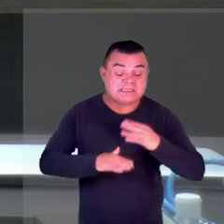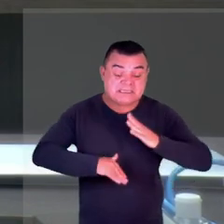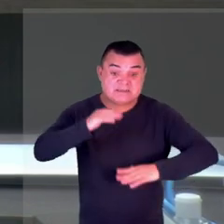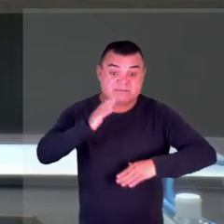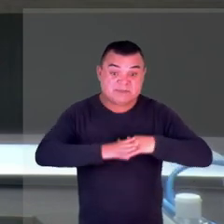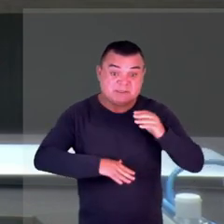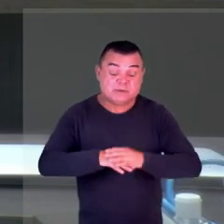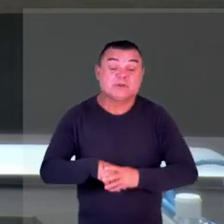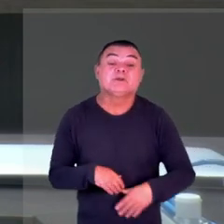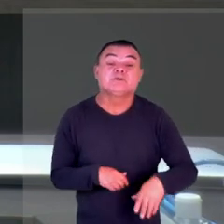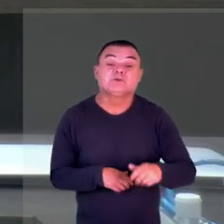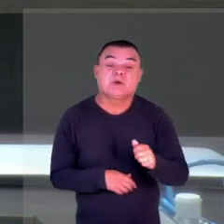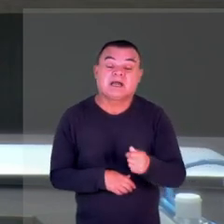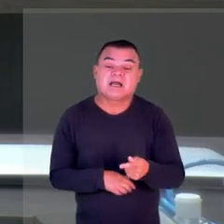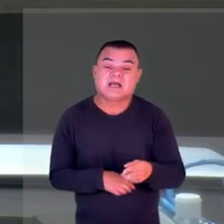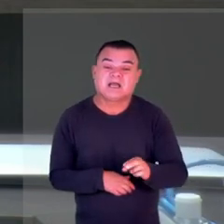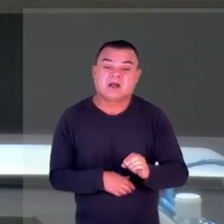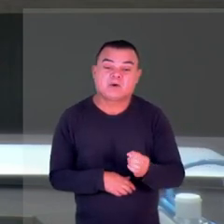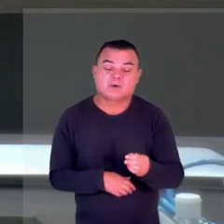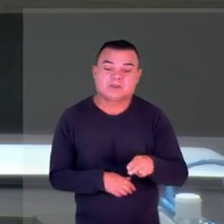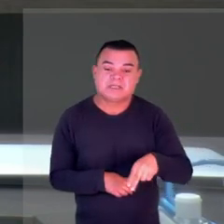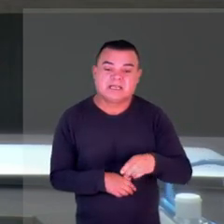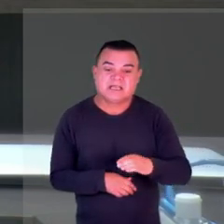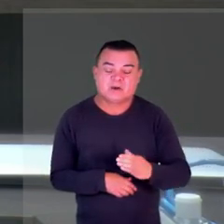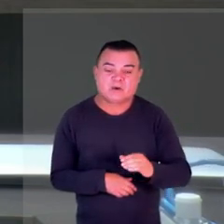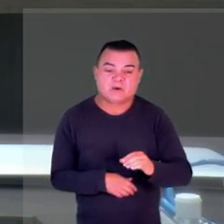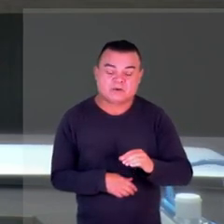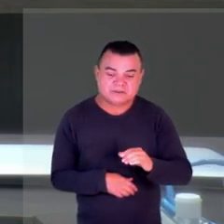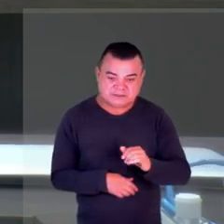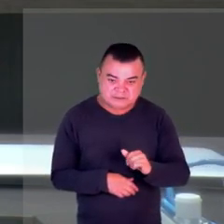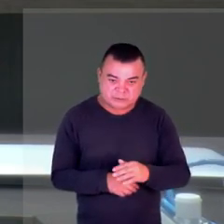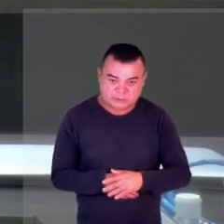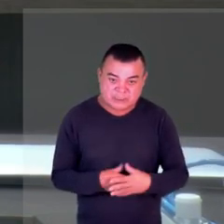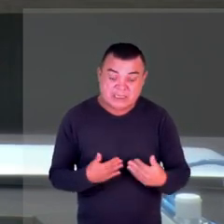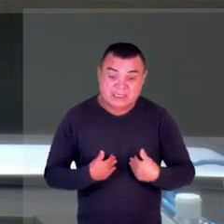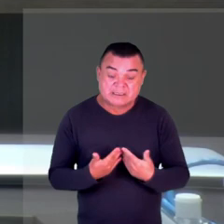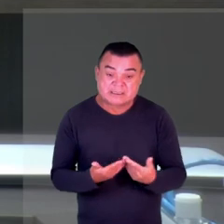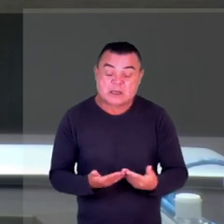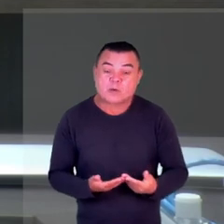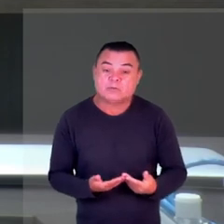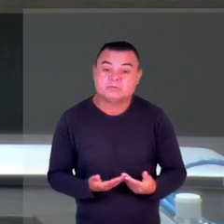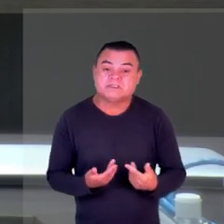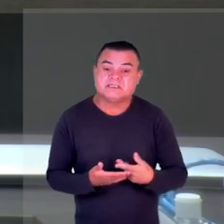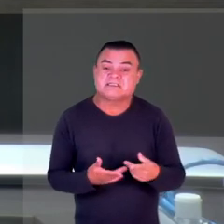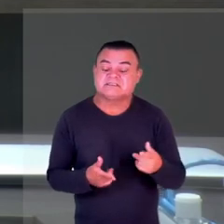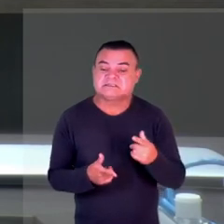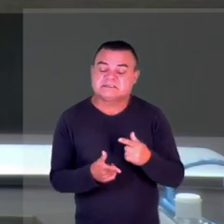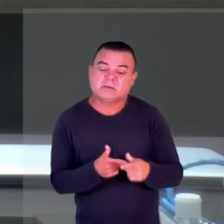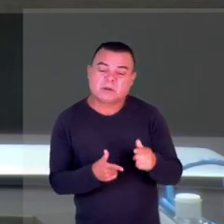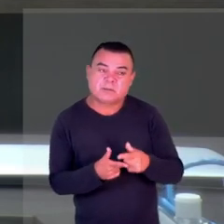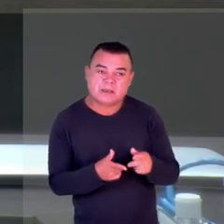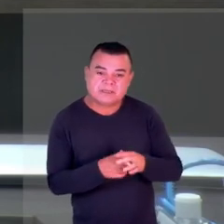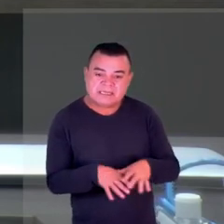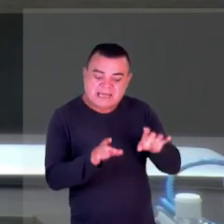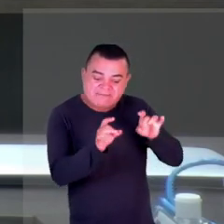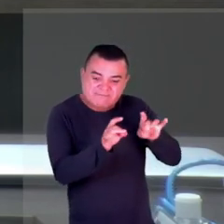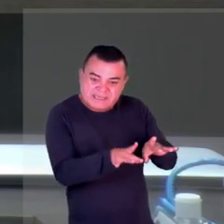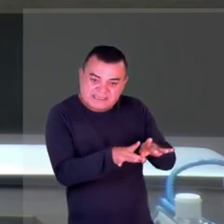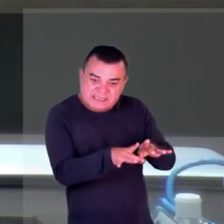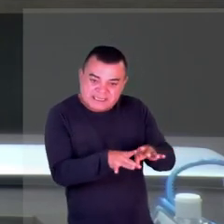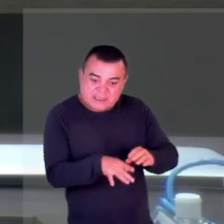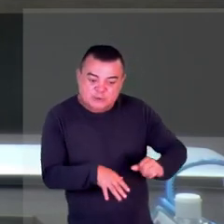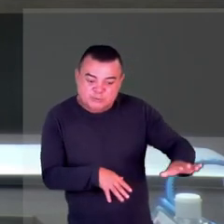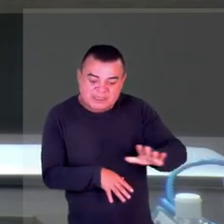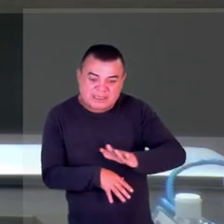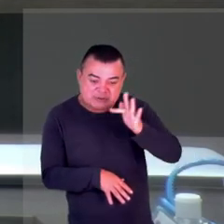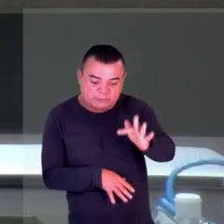em que o alimento é produzido como commodities para venda em mercado futuro como mercadoria e não como